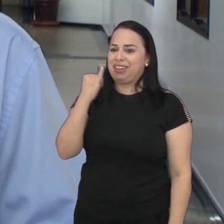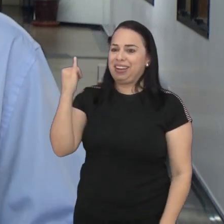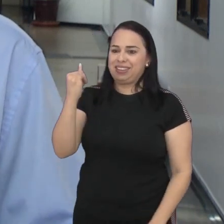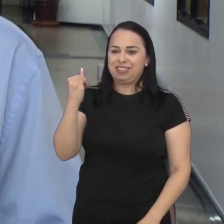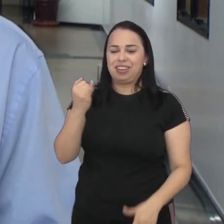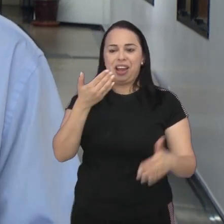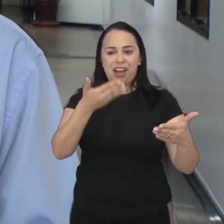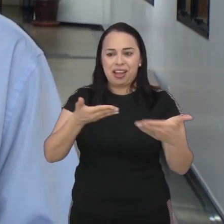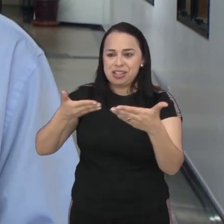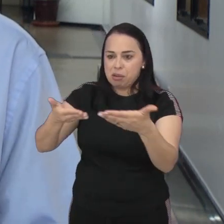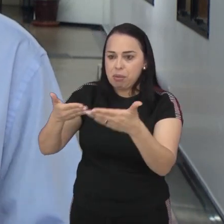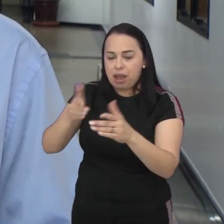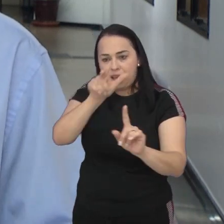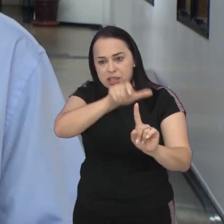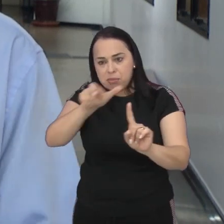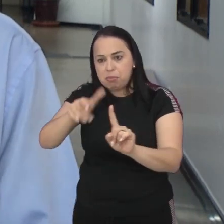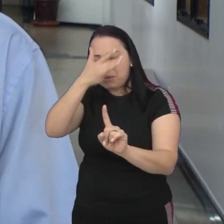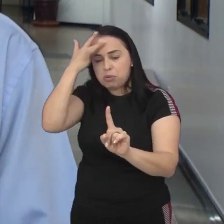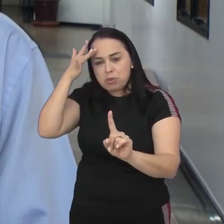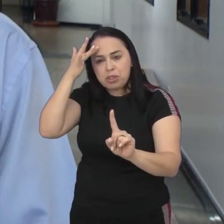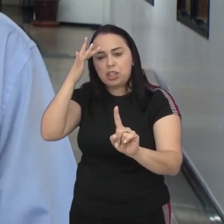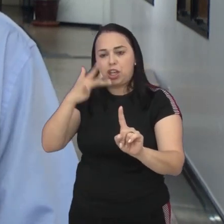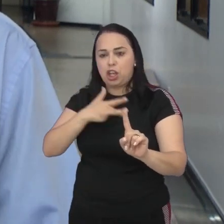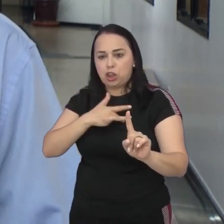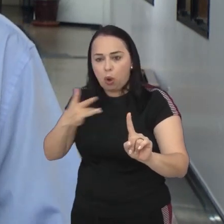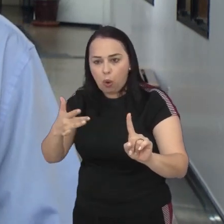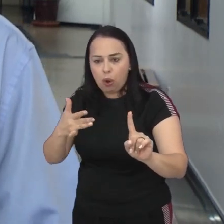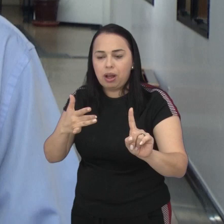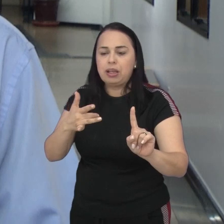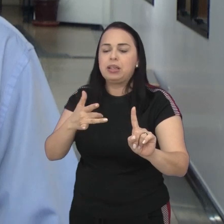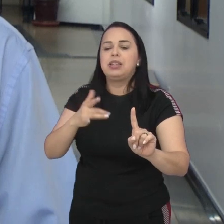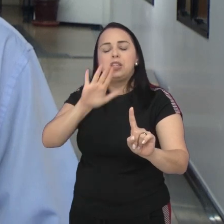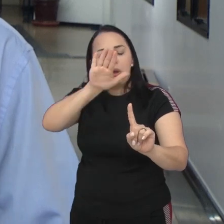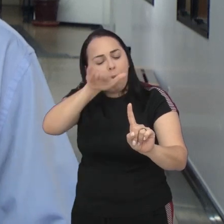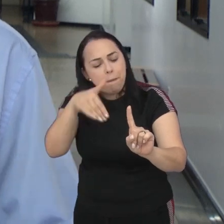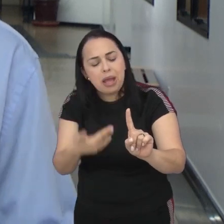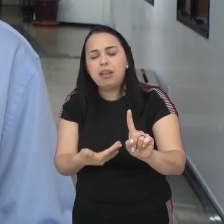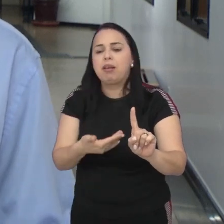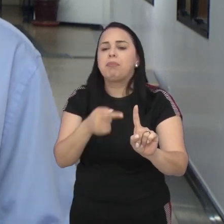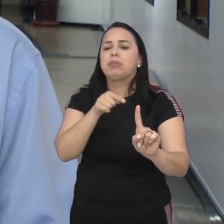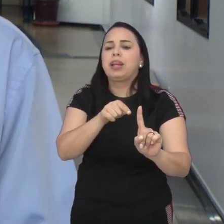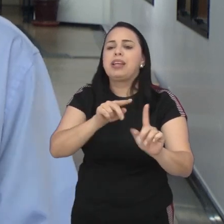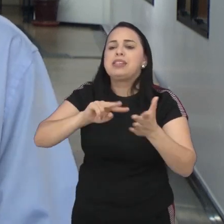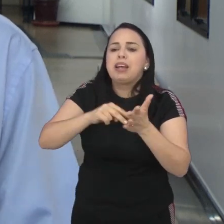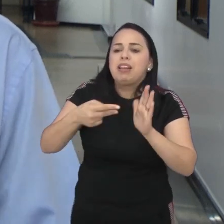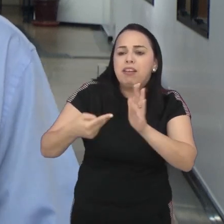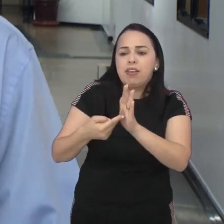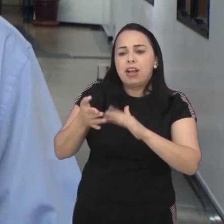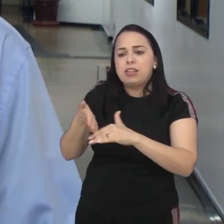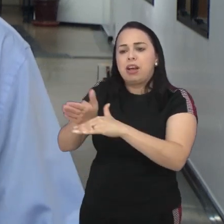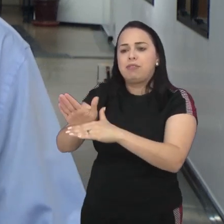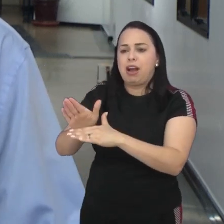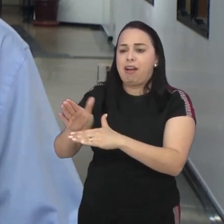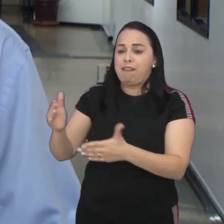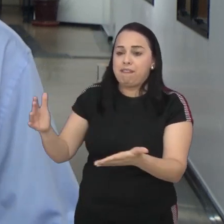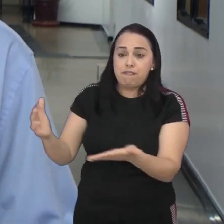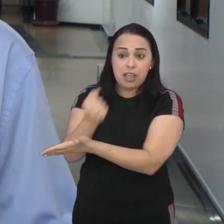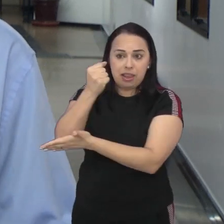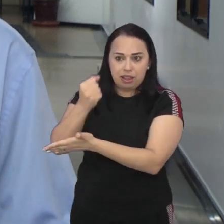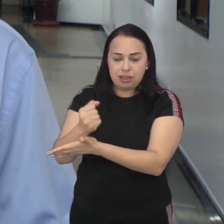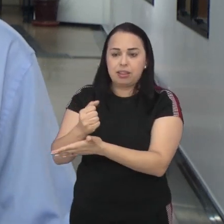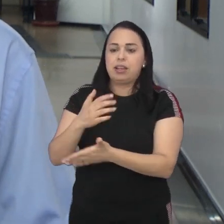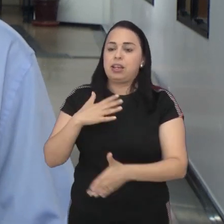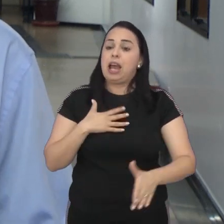Câmara receber os doadores, homenagear, porque é um ato de salvar vidas. Quem trabalha